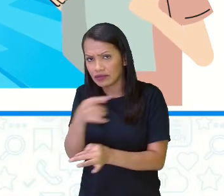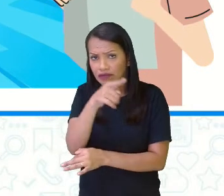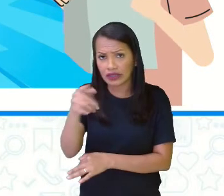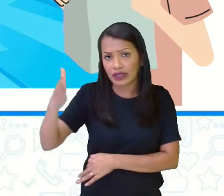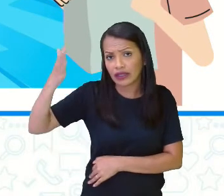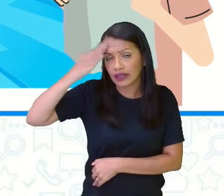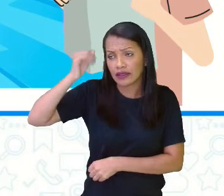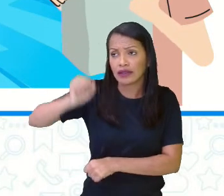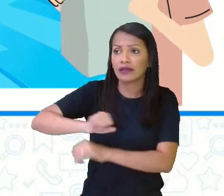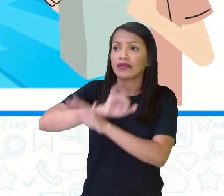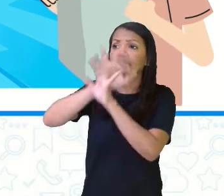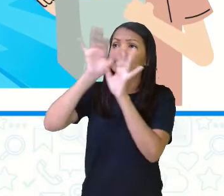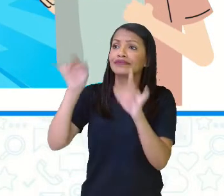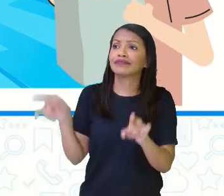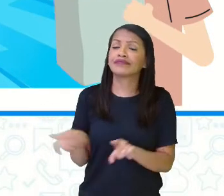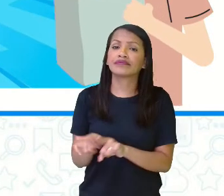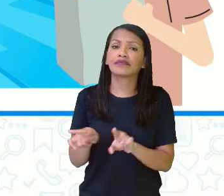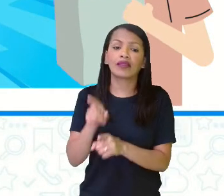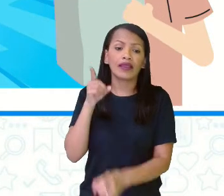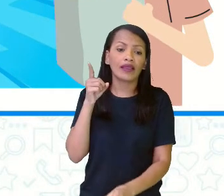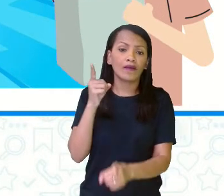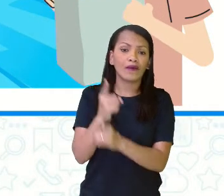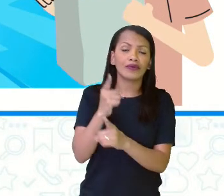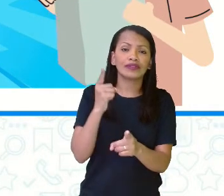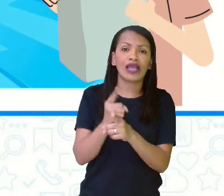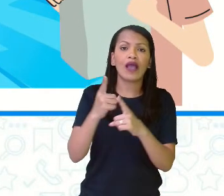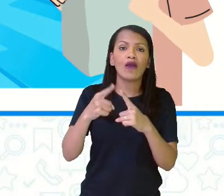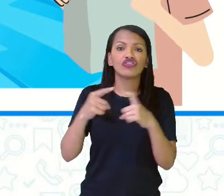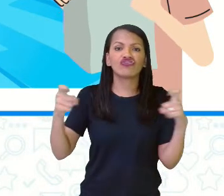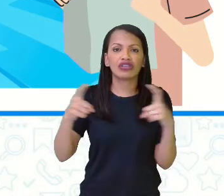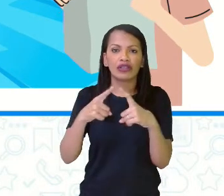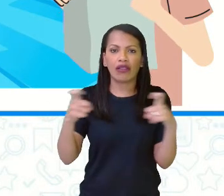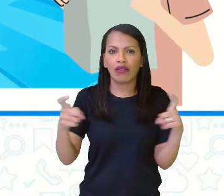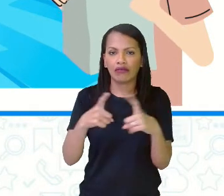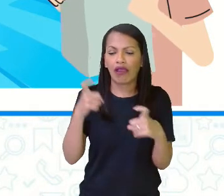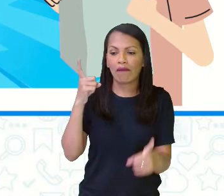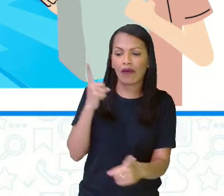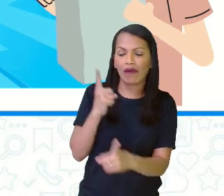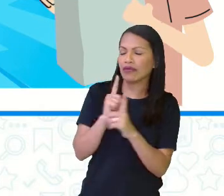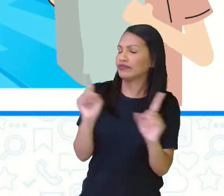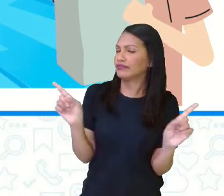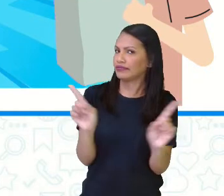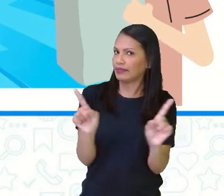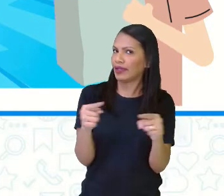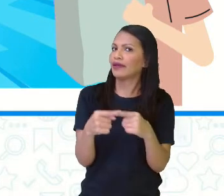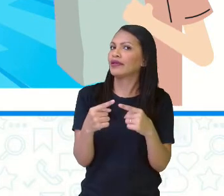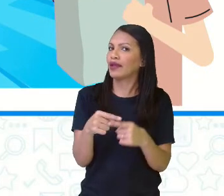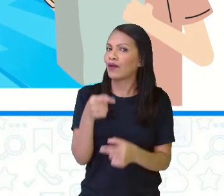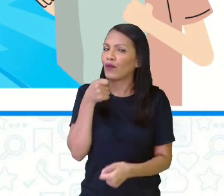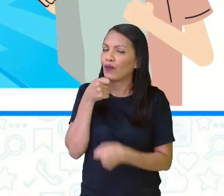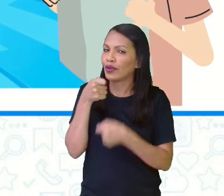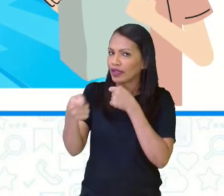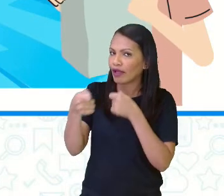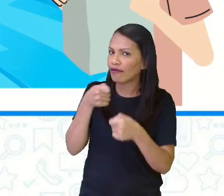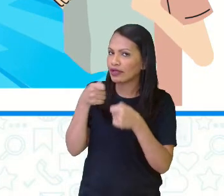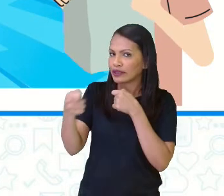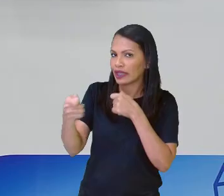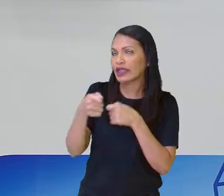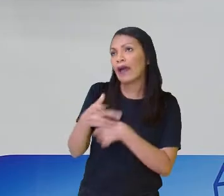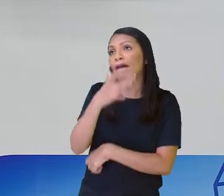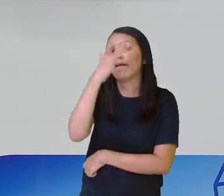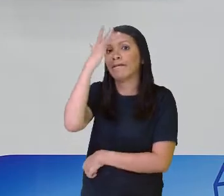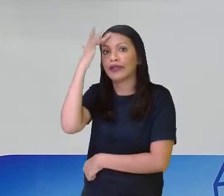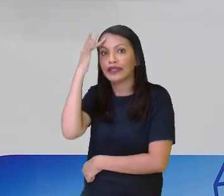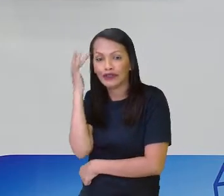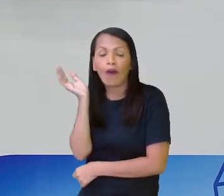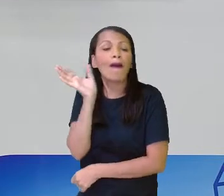formal, tá? Nós não vamos também encontrar assim, gírias numa reportagem, a não ser se eu estiver entrevistando alguém, aquela pessoa